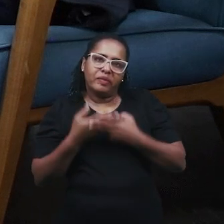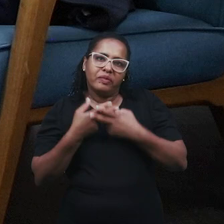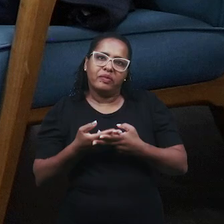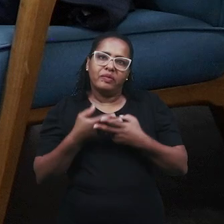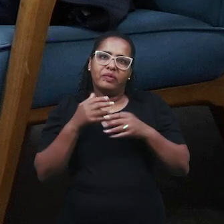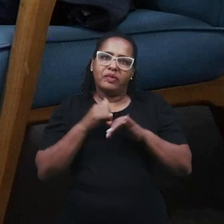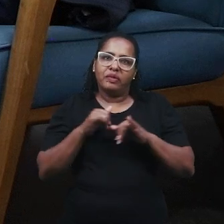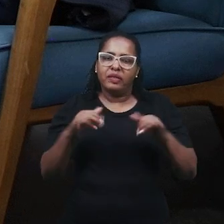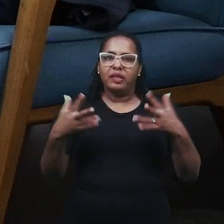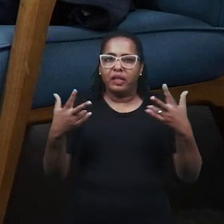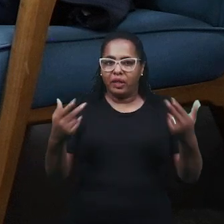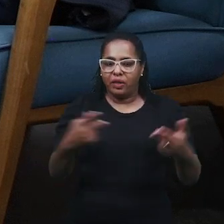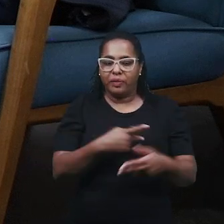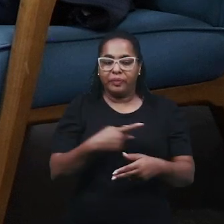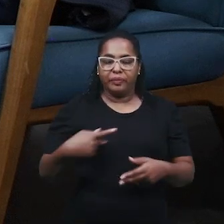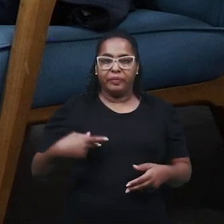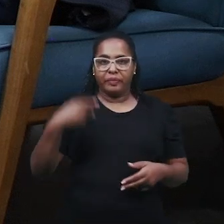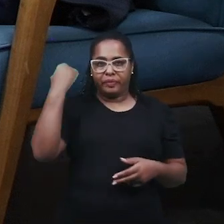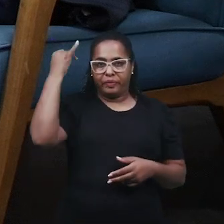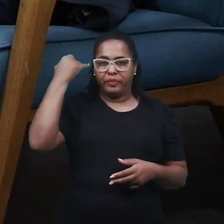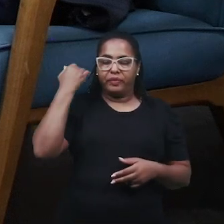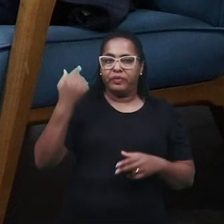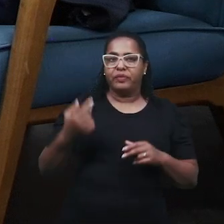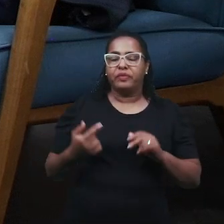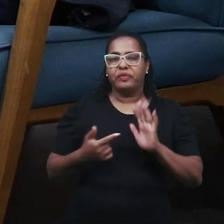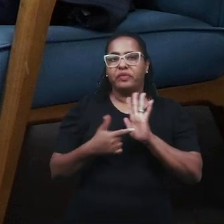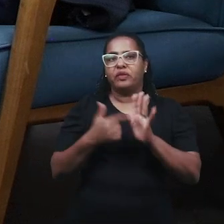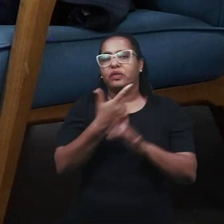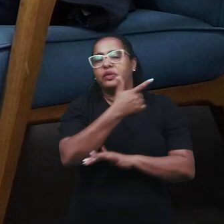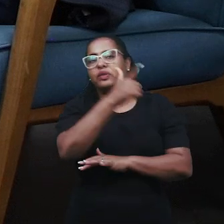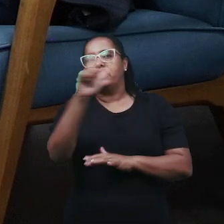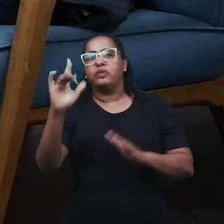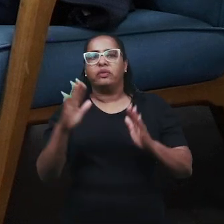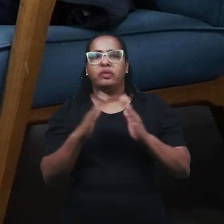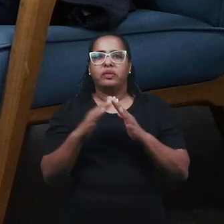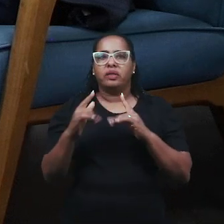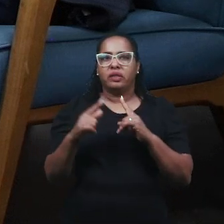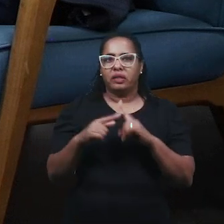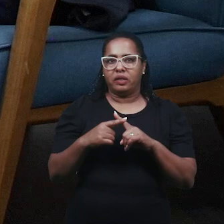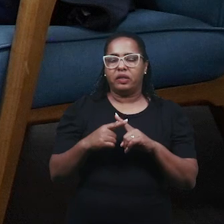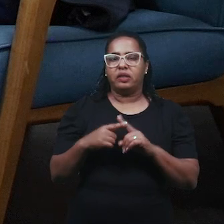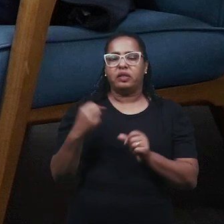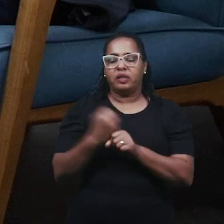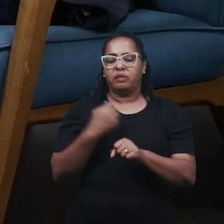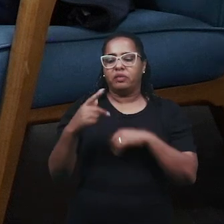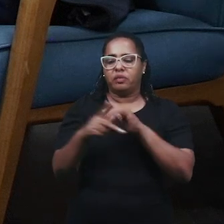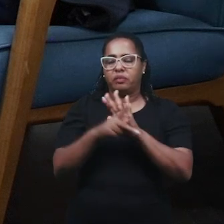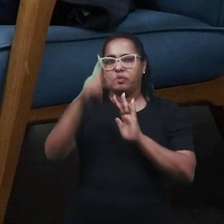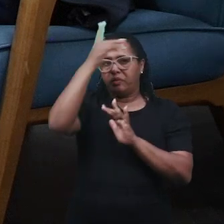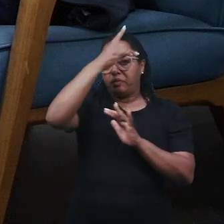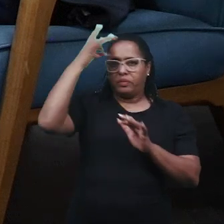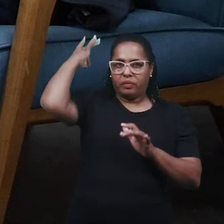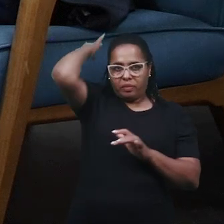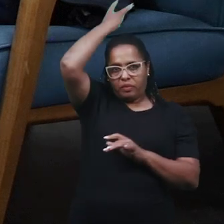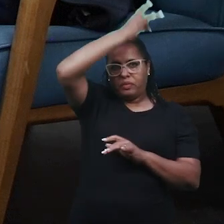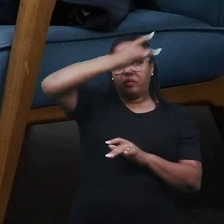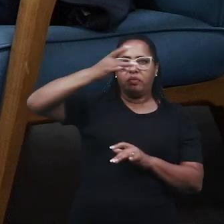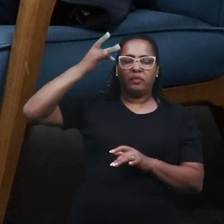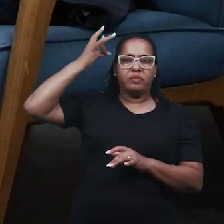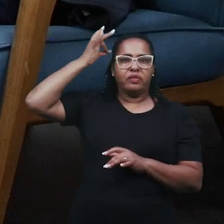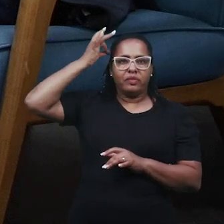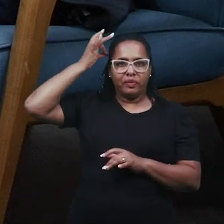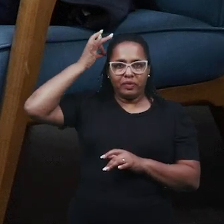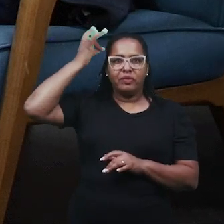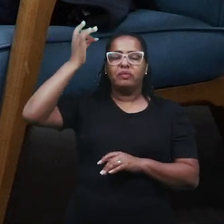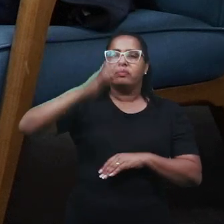paciência, e dizer, como o pastor Josias disse, pessoas das outras denominações, que a obra do Espírito Santo,